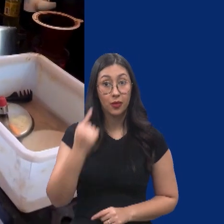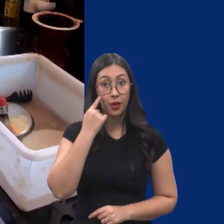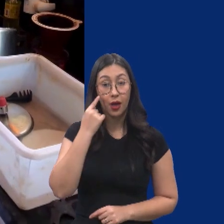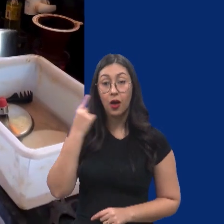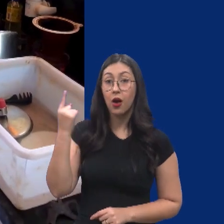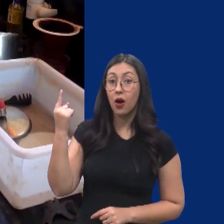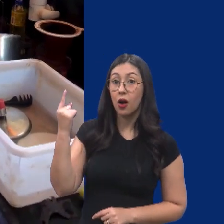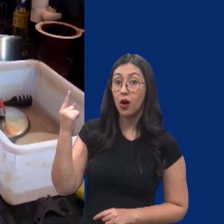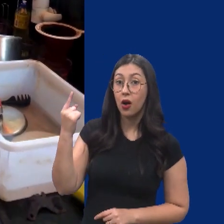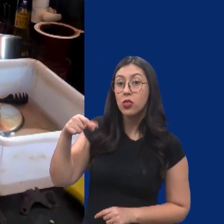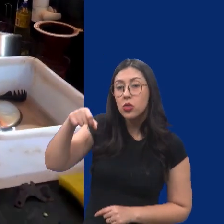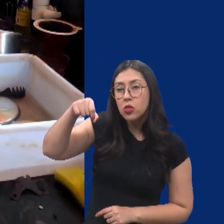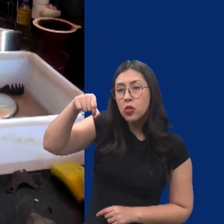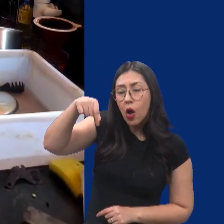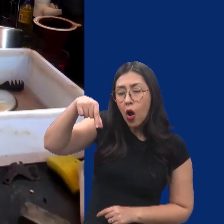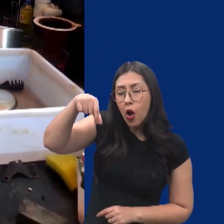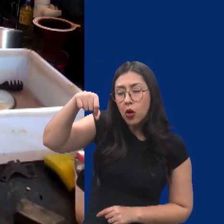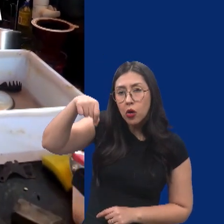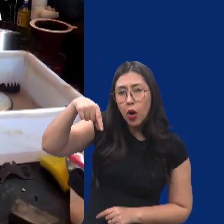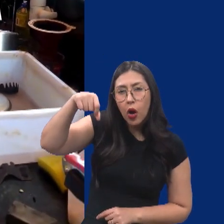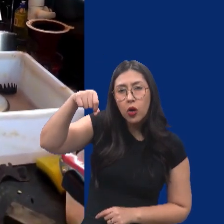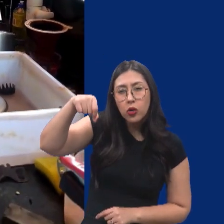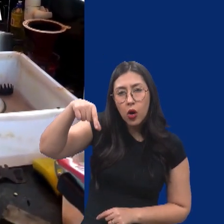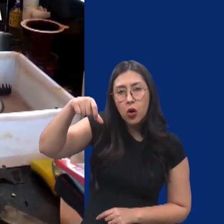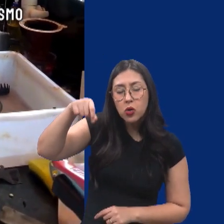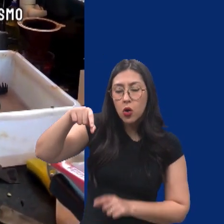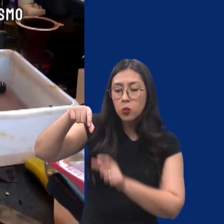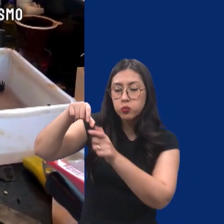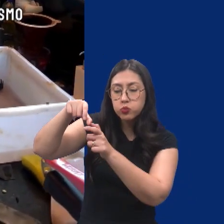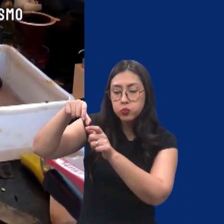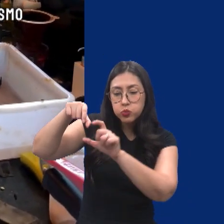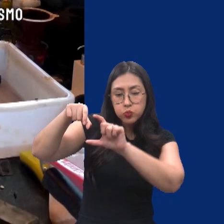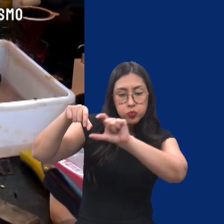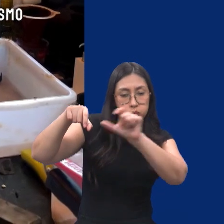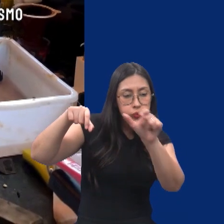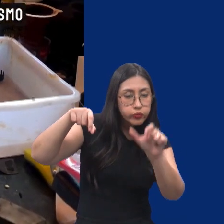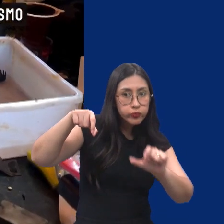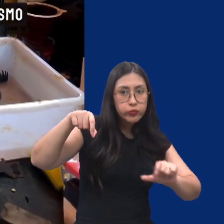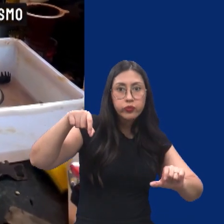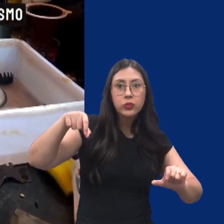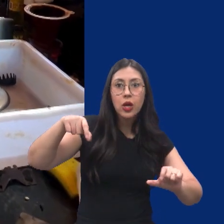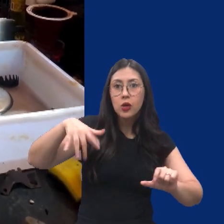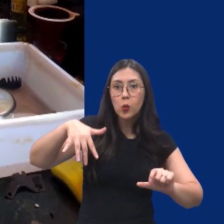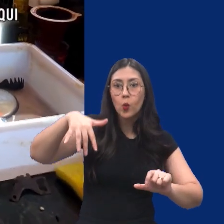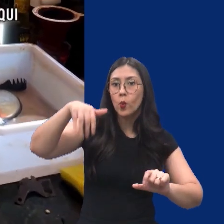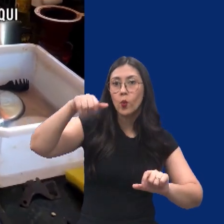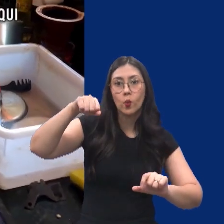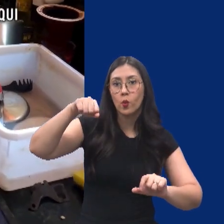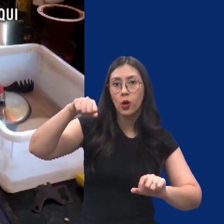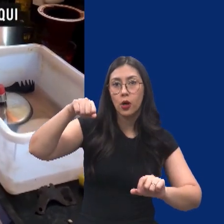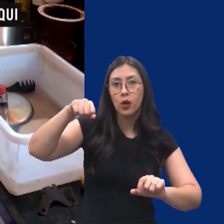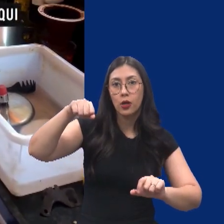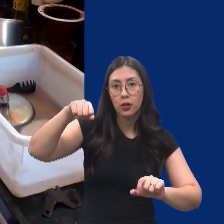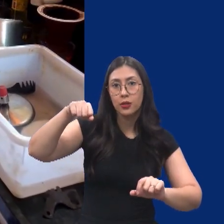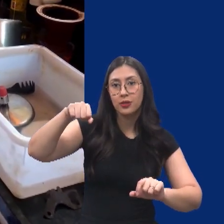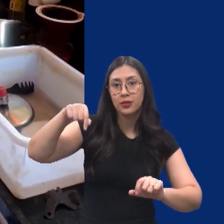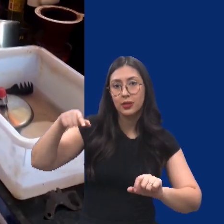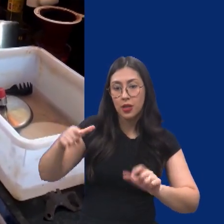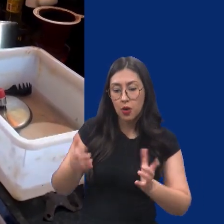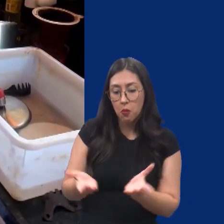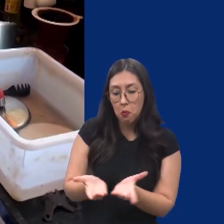Esse aqui é o restinho, tá? Que tá no cano, daqui a pouco ela para, seca geral mesmo. Só tem a panela aqui,